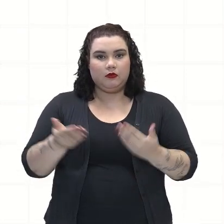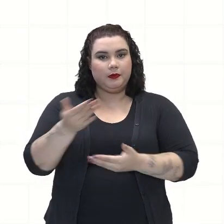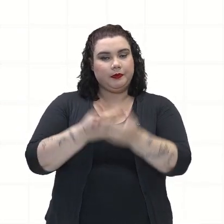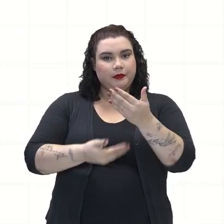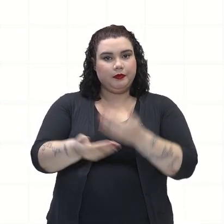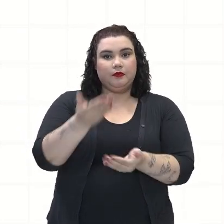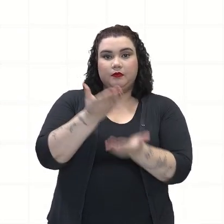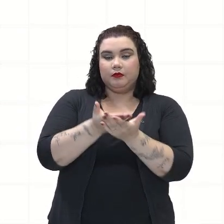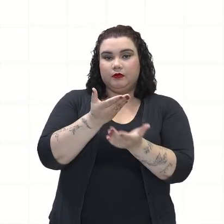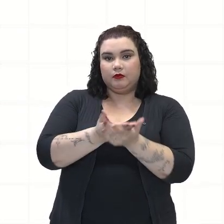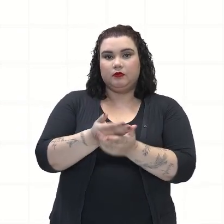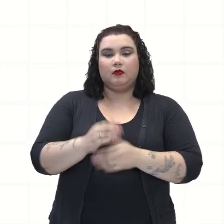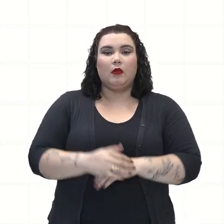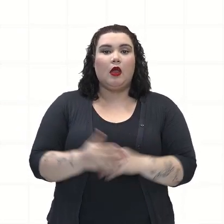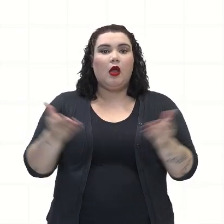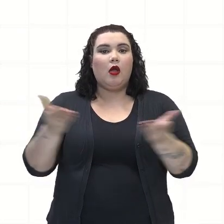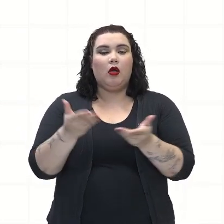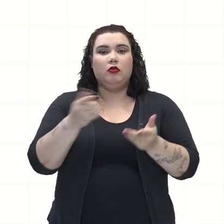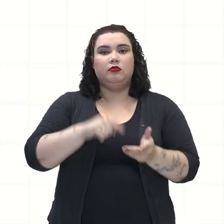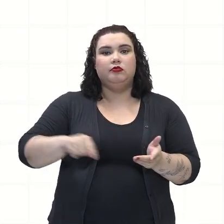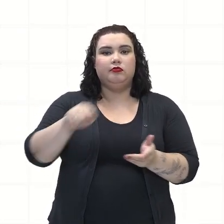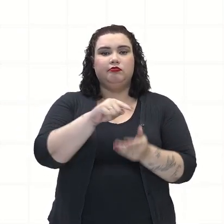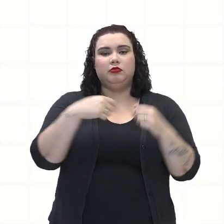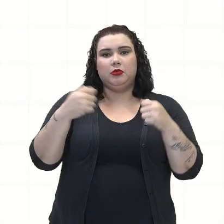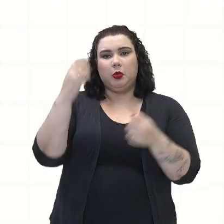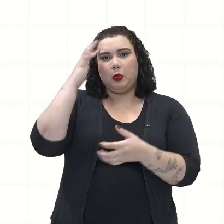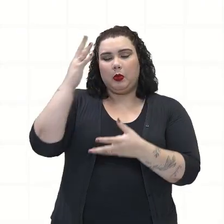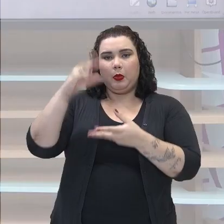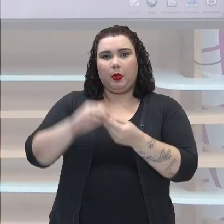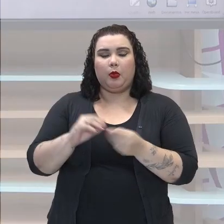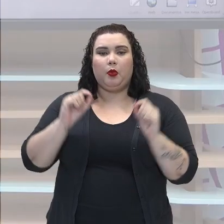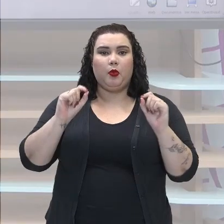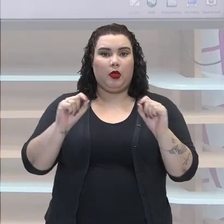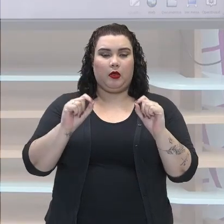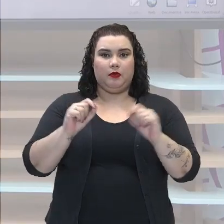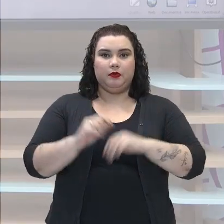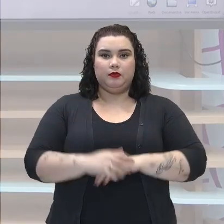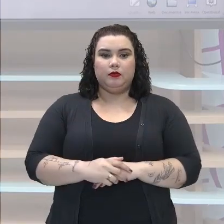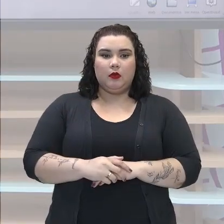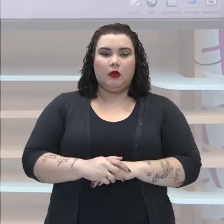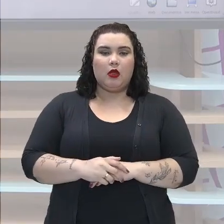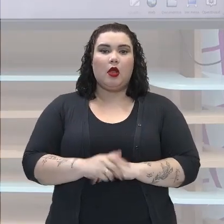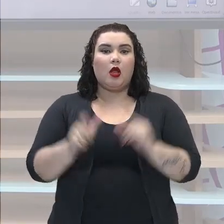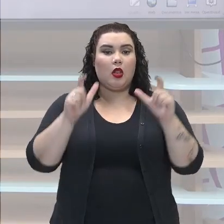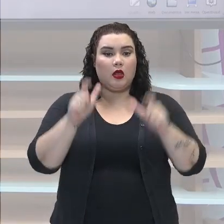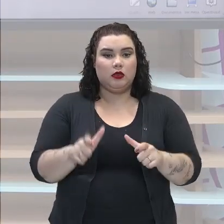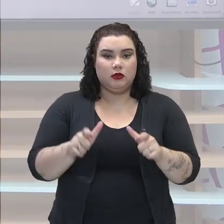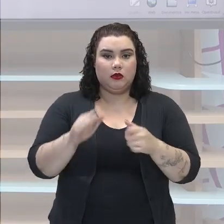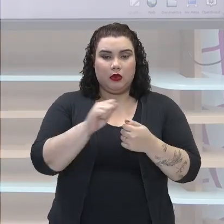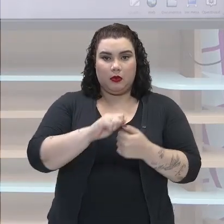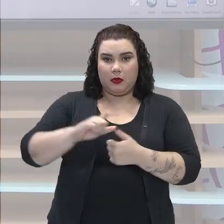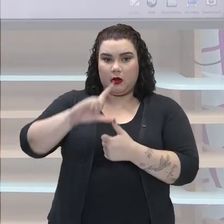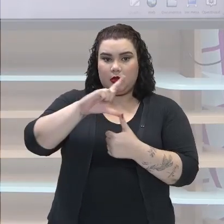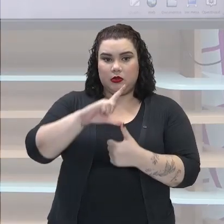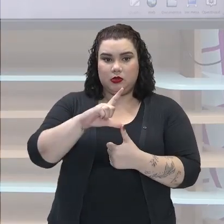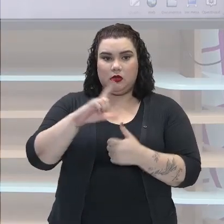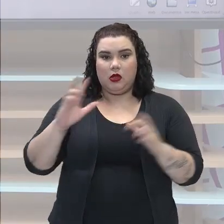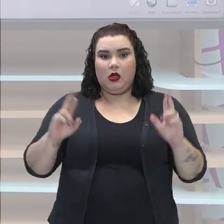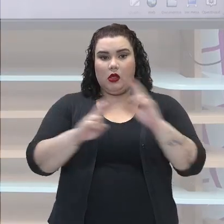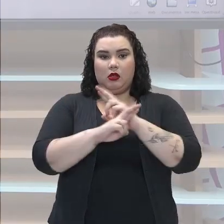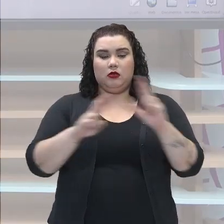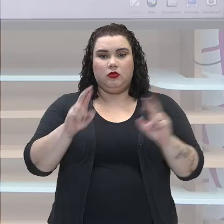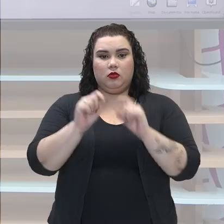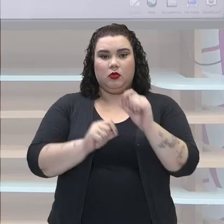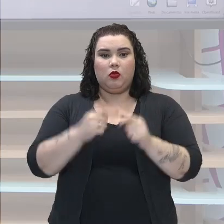continuidade à nossa aula, agora eu queria que vocês entendessem a localização da América Latina em relação